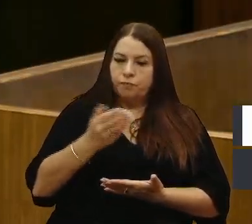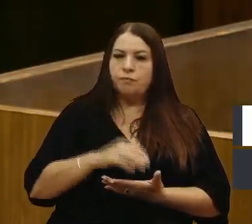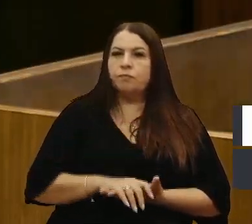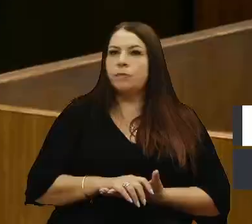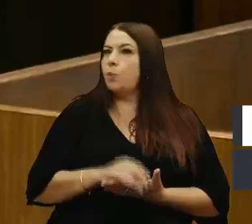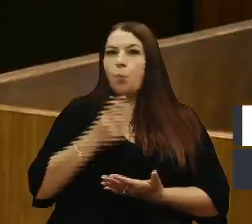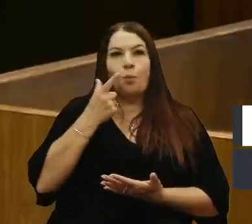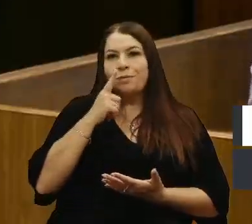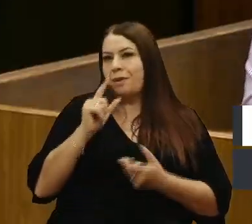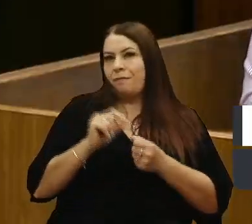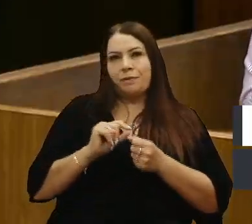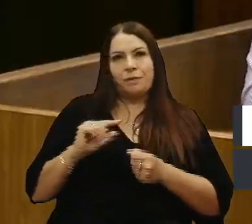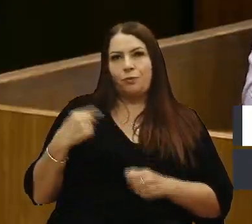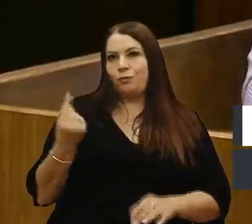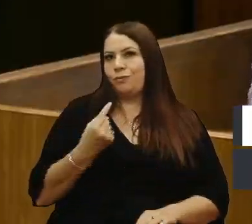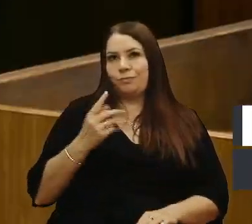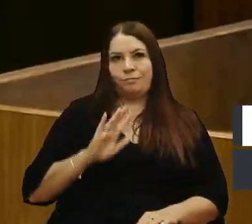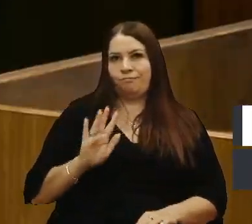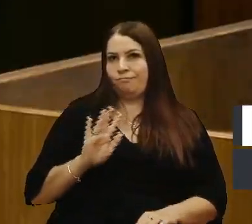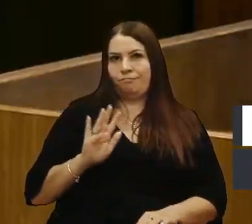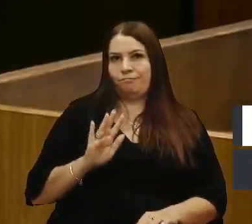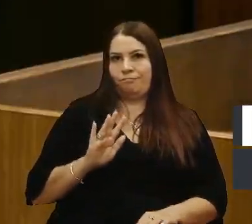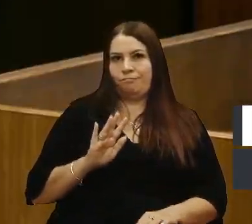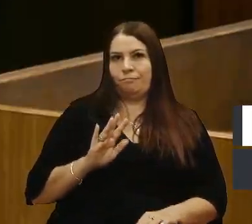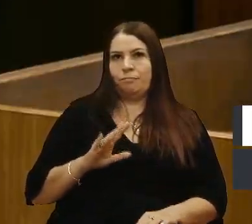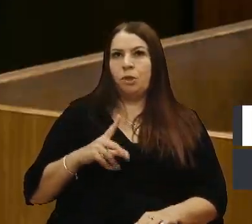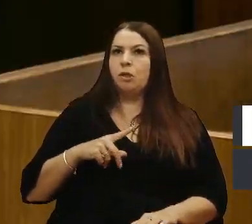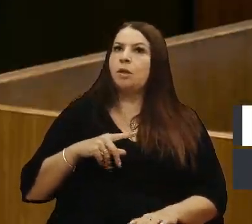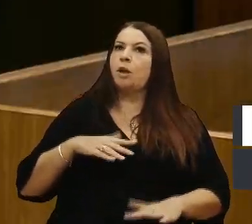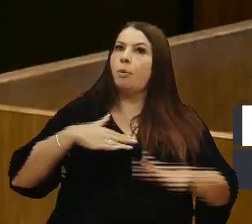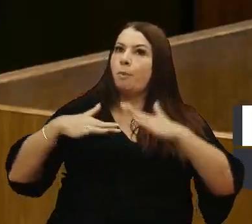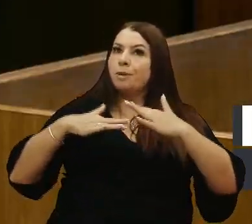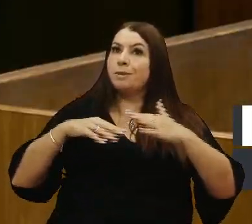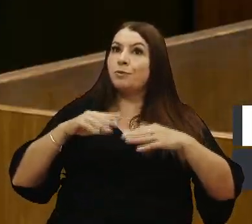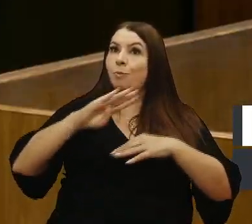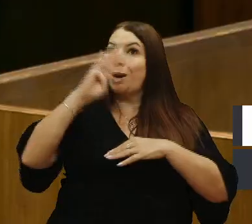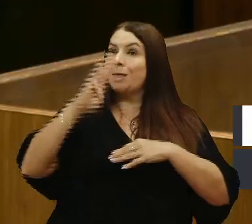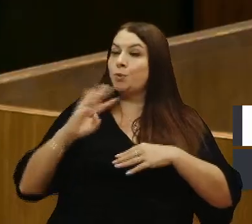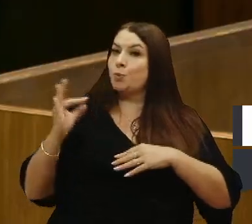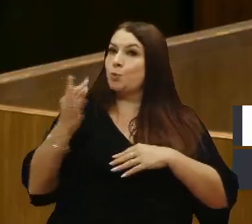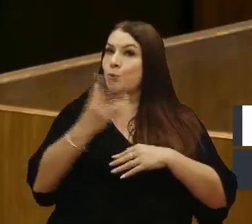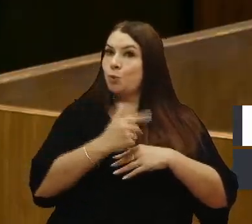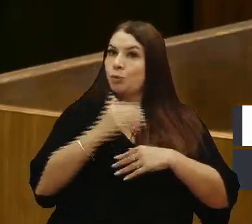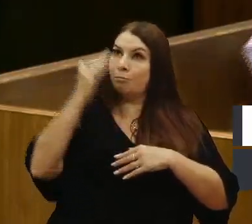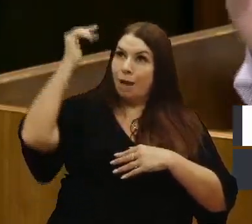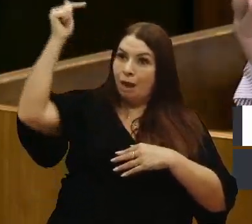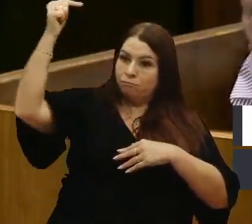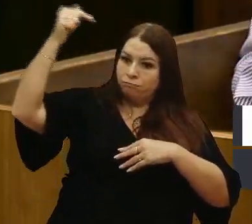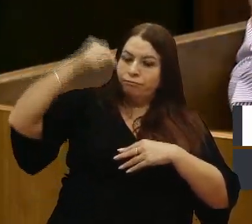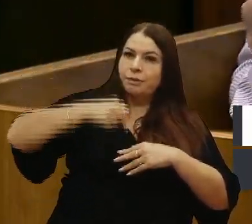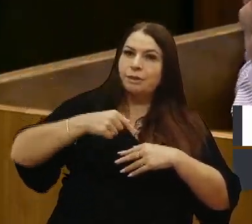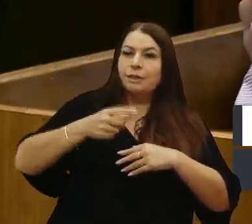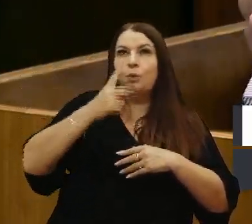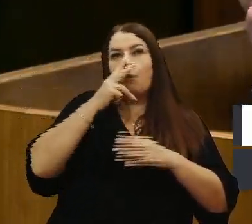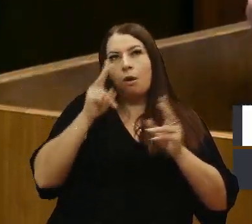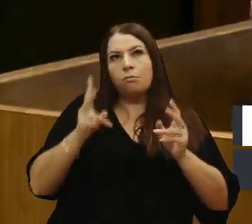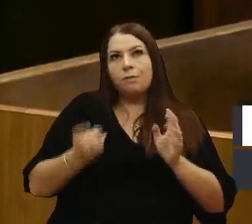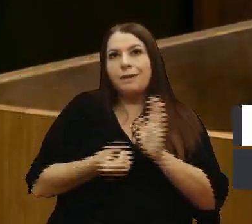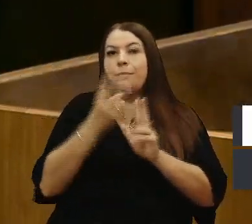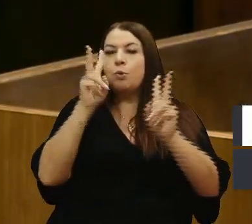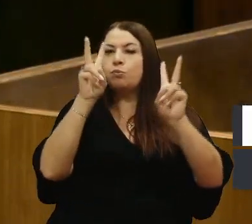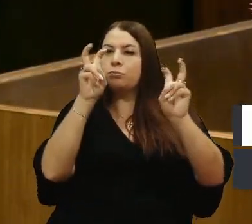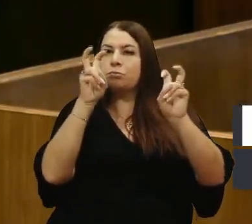não conseguem fazer tudo sozinho. Então há uma mobilização a nível nacional de que nós criemos um SUS do